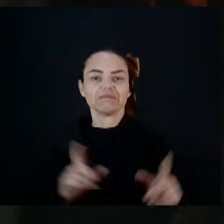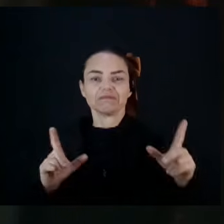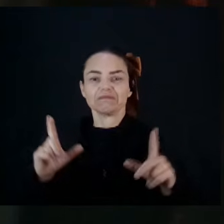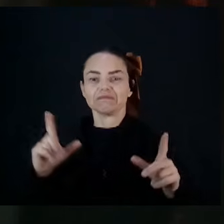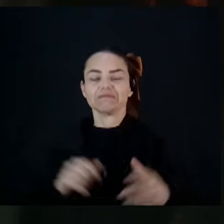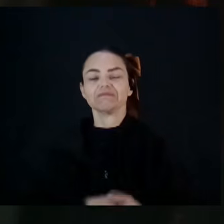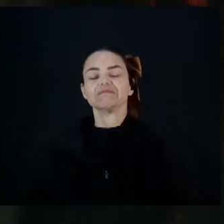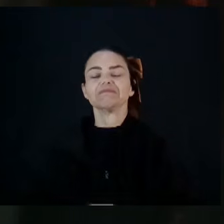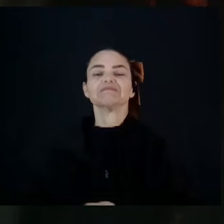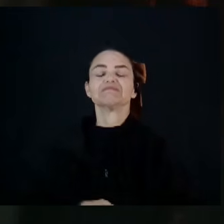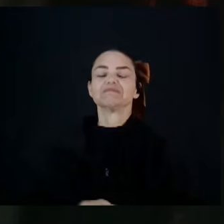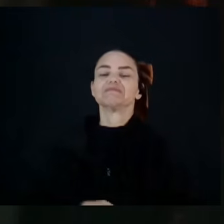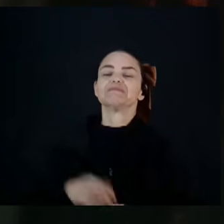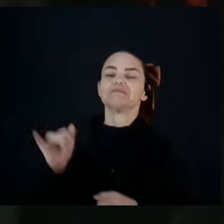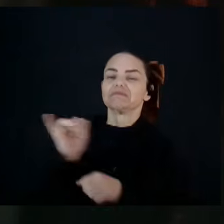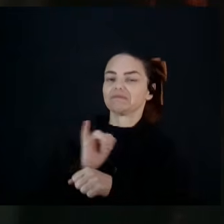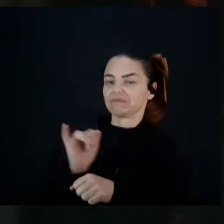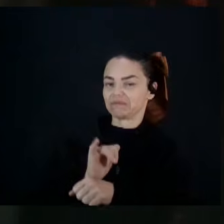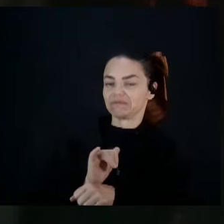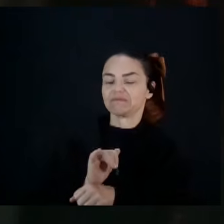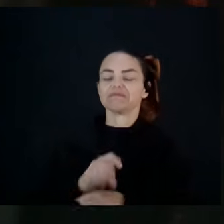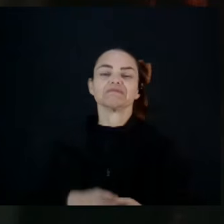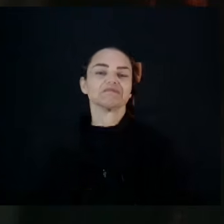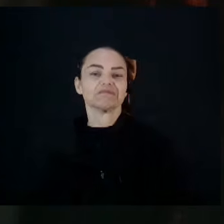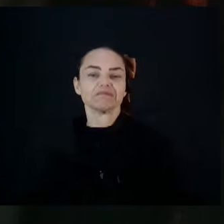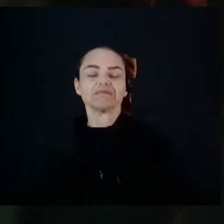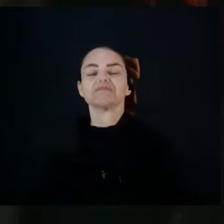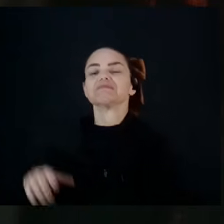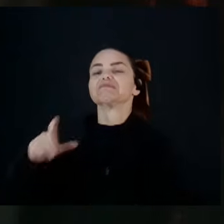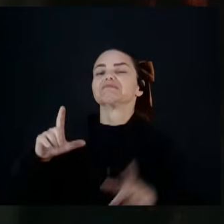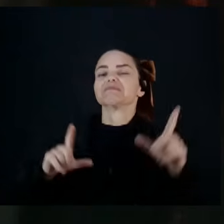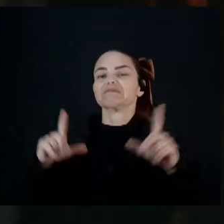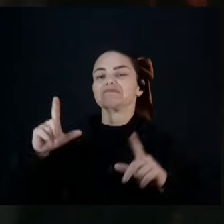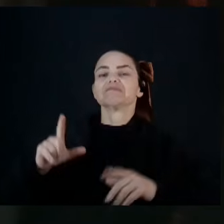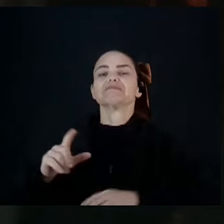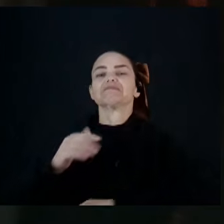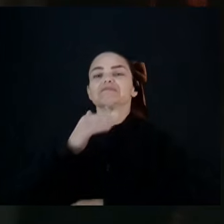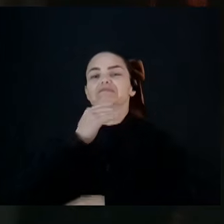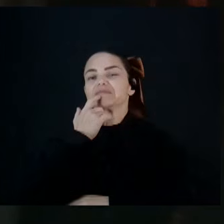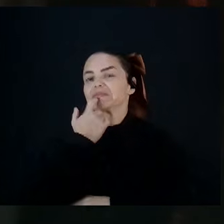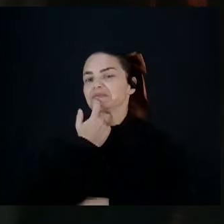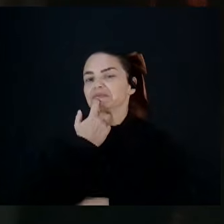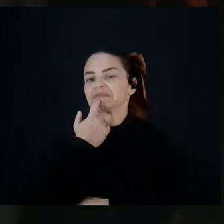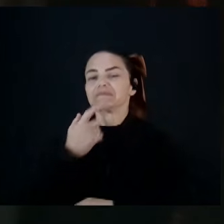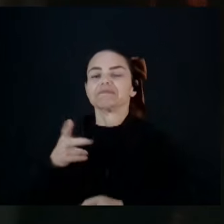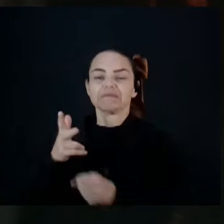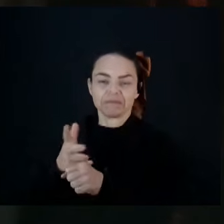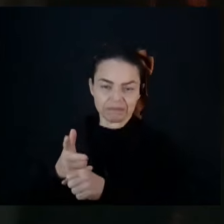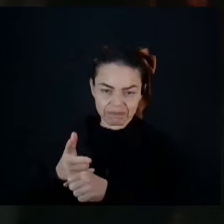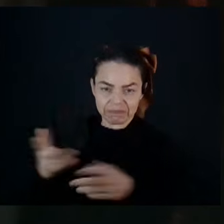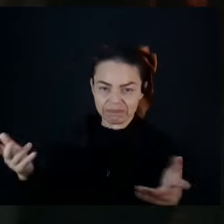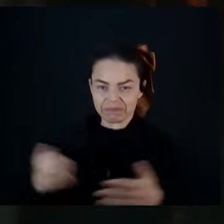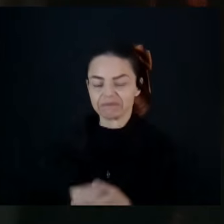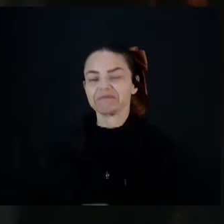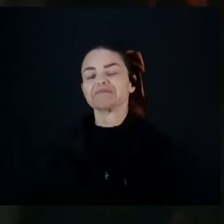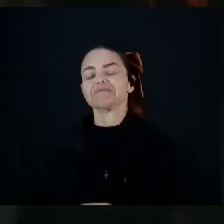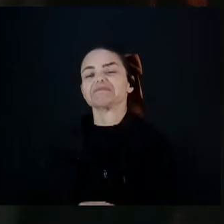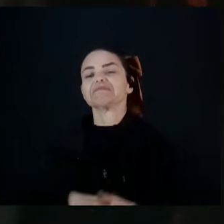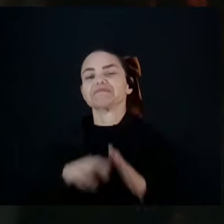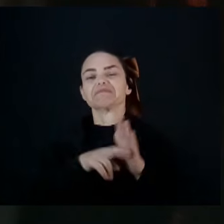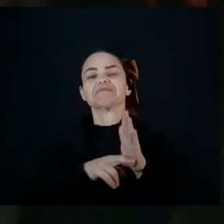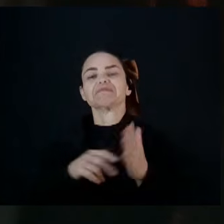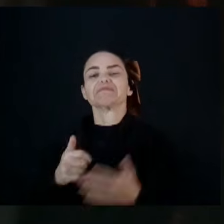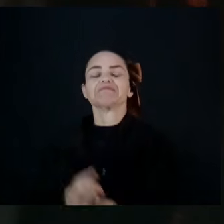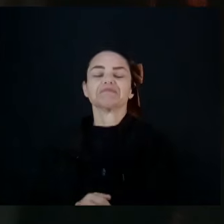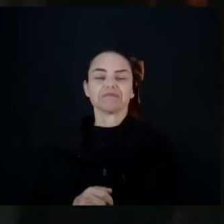tvcâmaracampinas.com.br. No YouTube também, você digita lá TV Câmara Campinas, daí digita Estúdio Câmara, nosso programa tá lá, e todos os outros programas também da